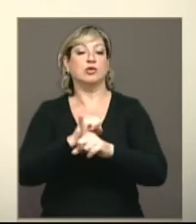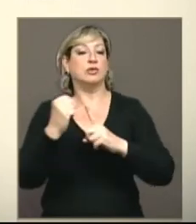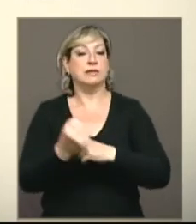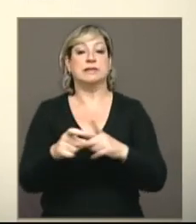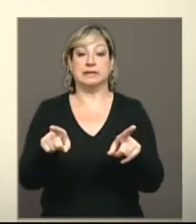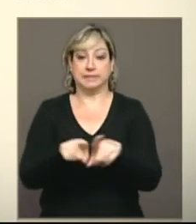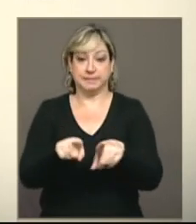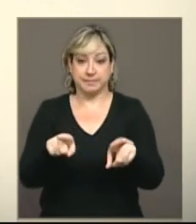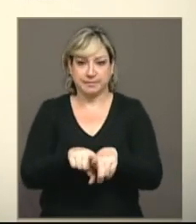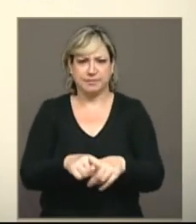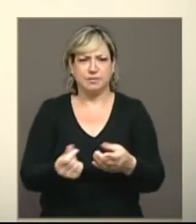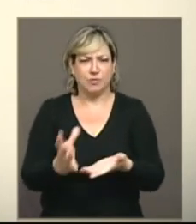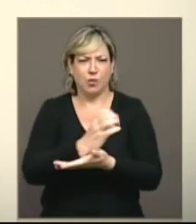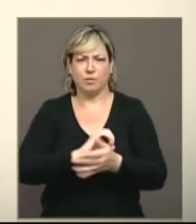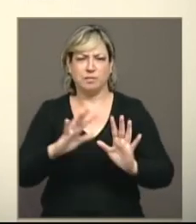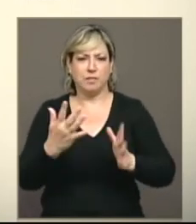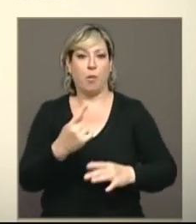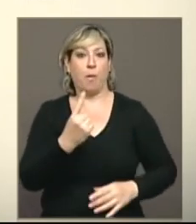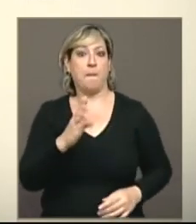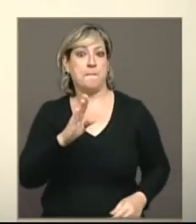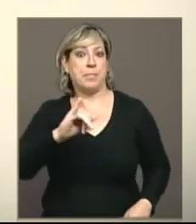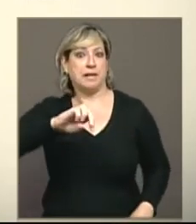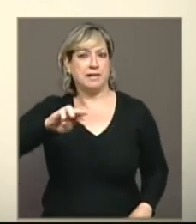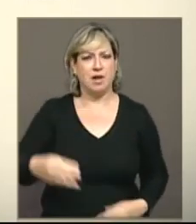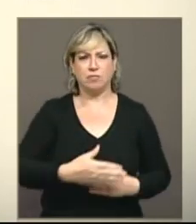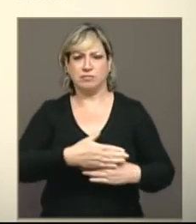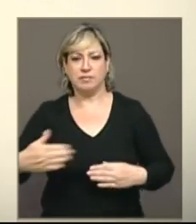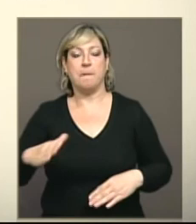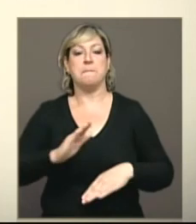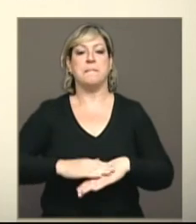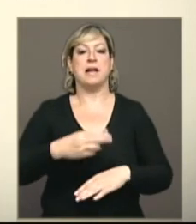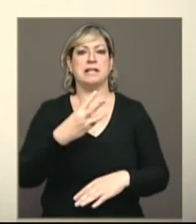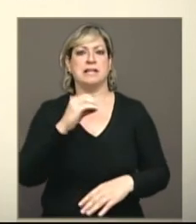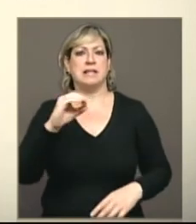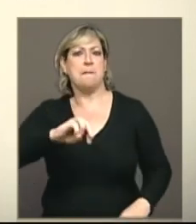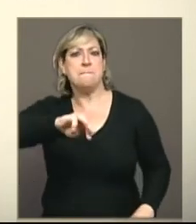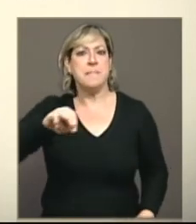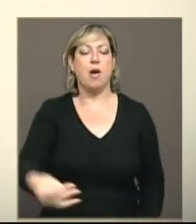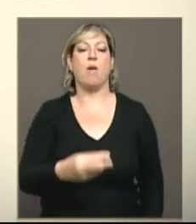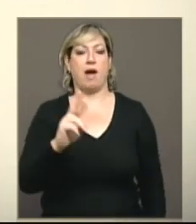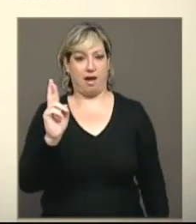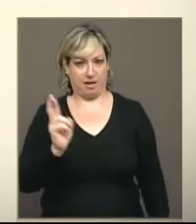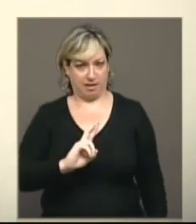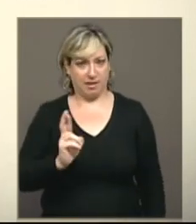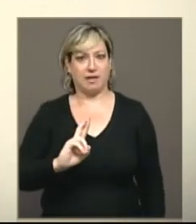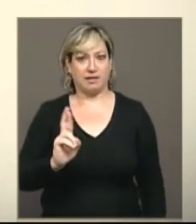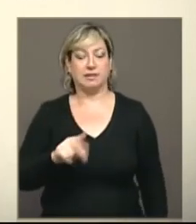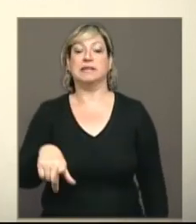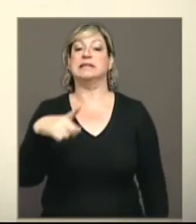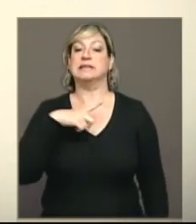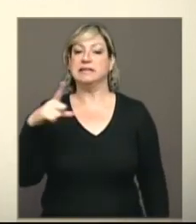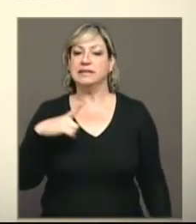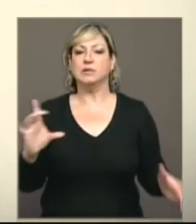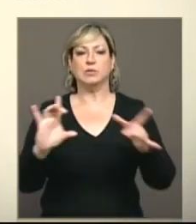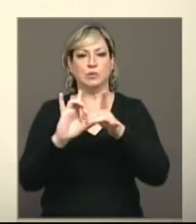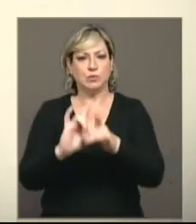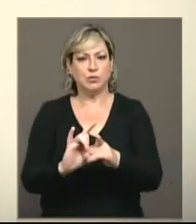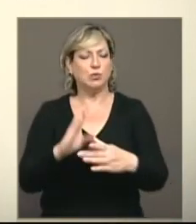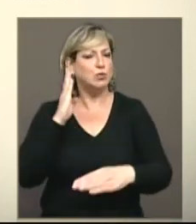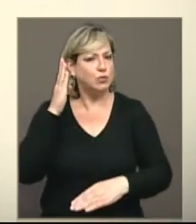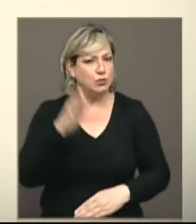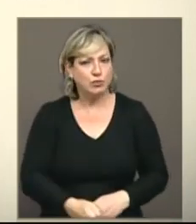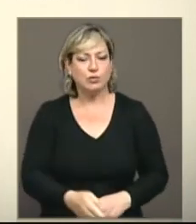Luciano da ordem de 1 bilhão e mais de 3 300 milhões de reais que estão Associados